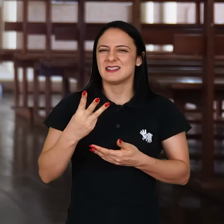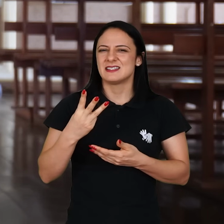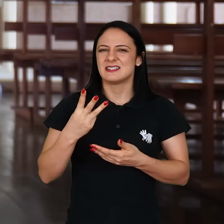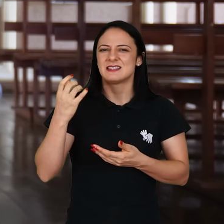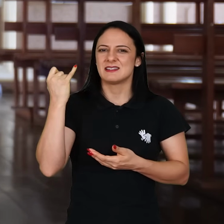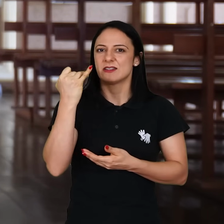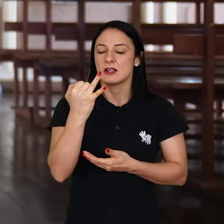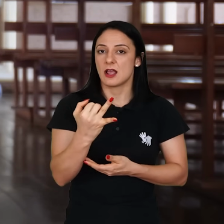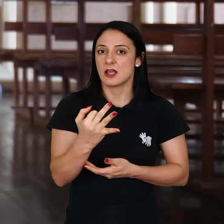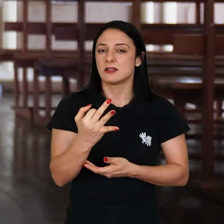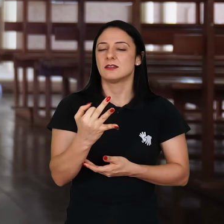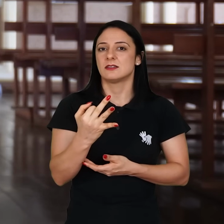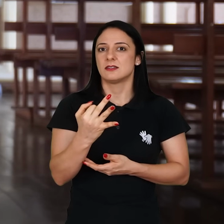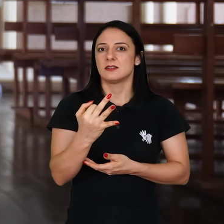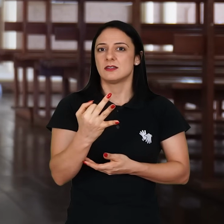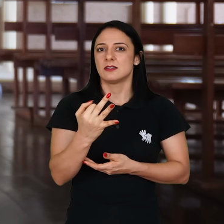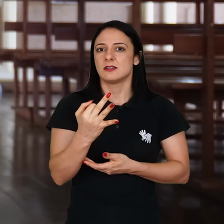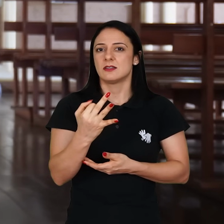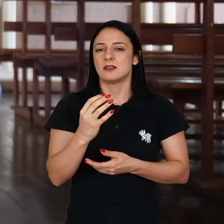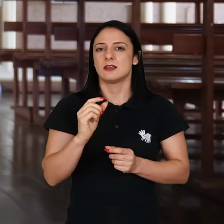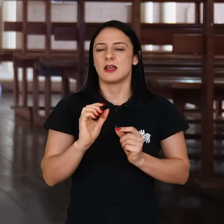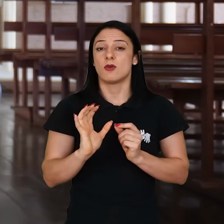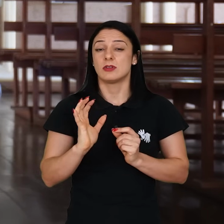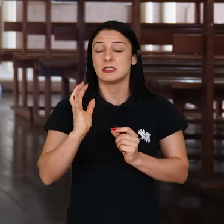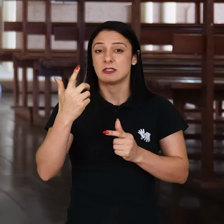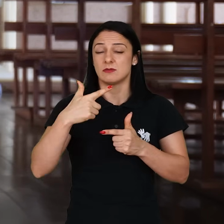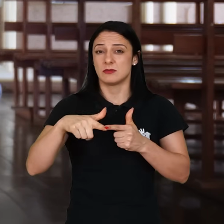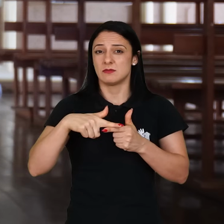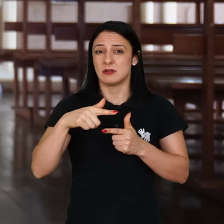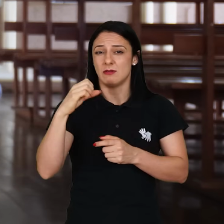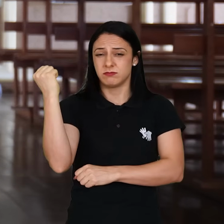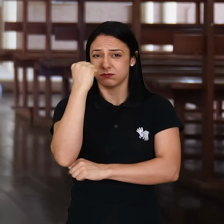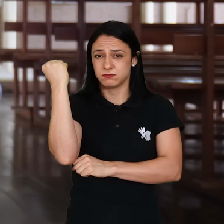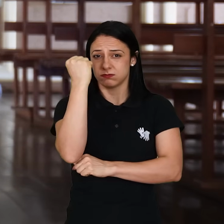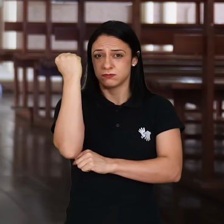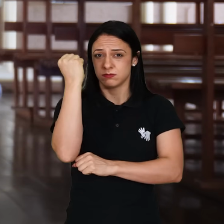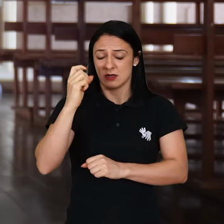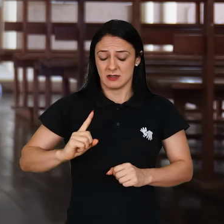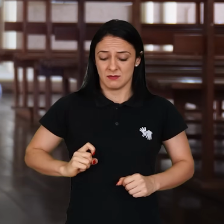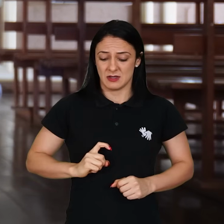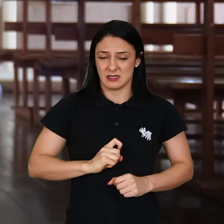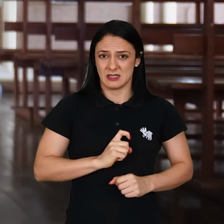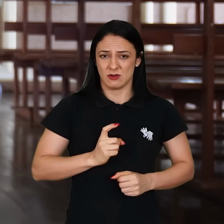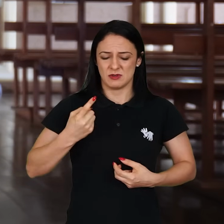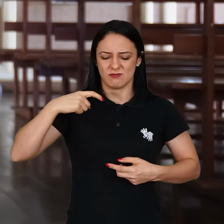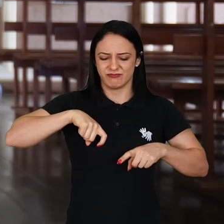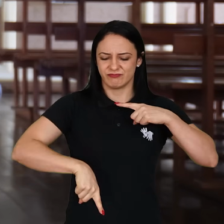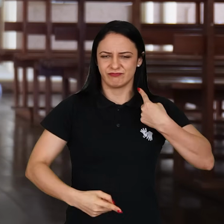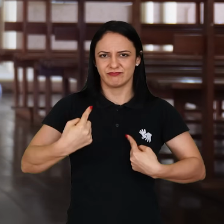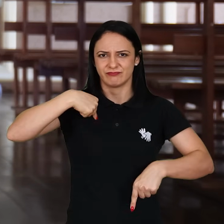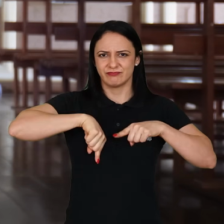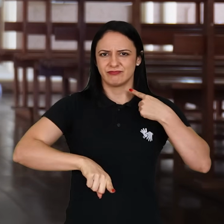3 horas da manhã, ele deu uma bacteremíase. A bactéria começou a circular novamente